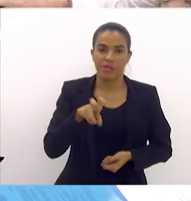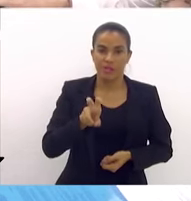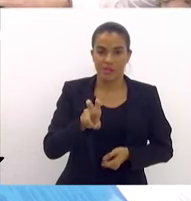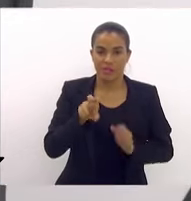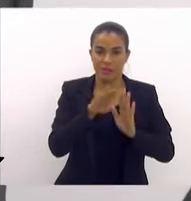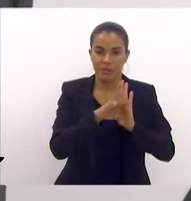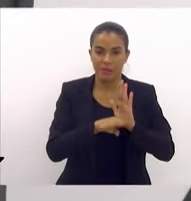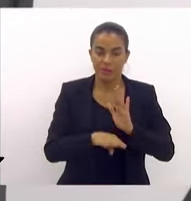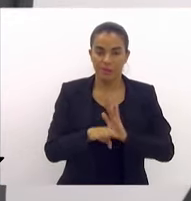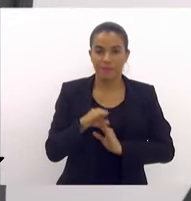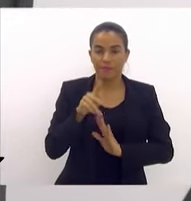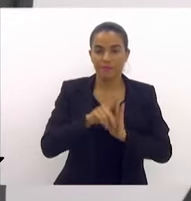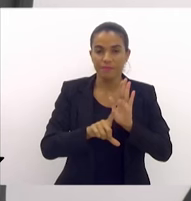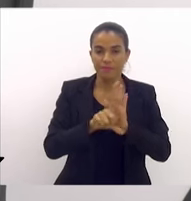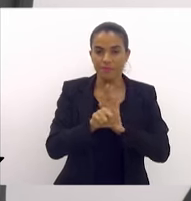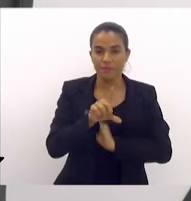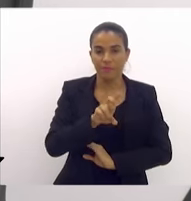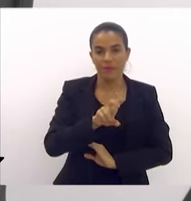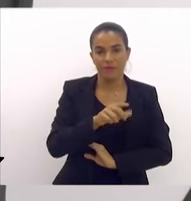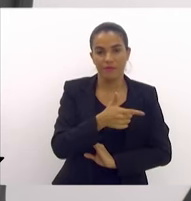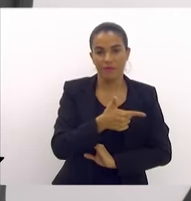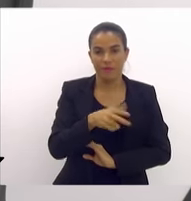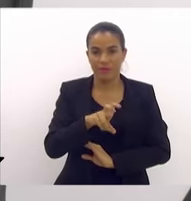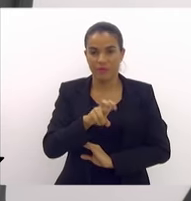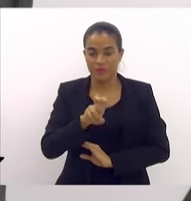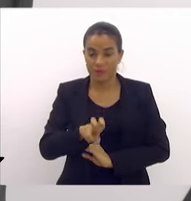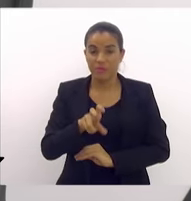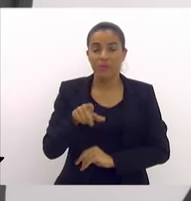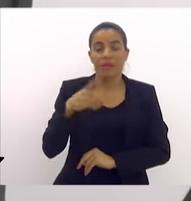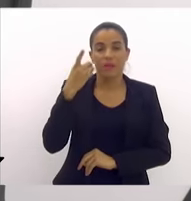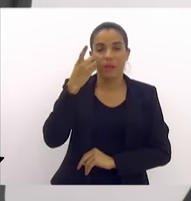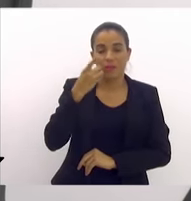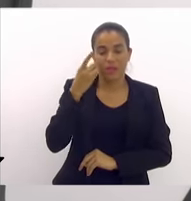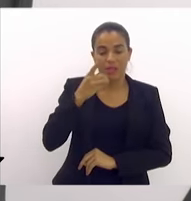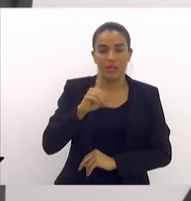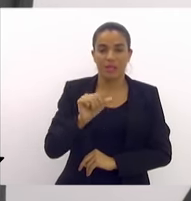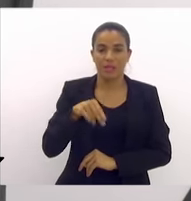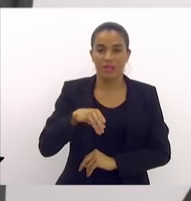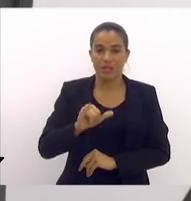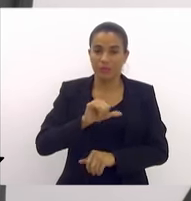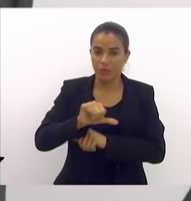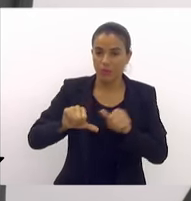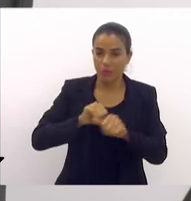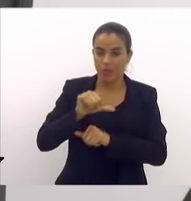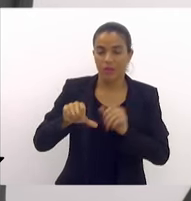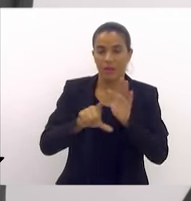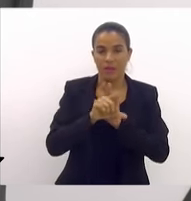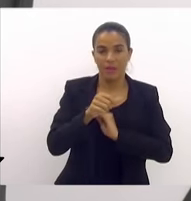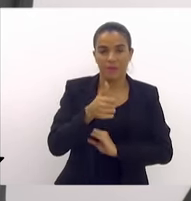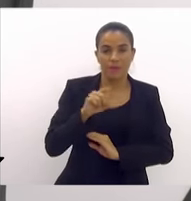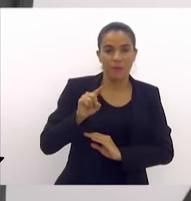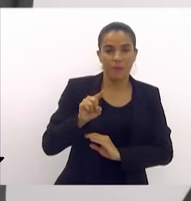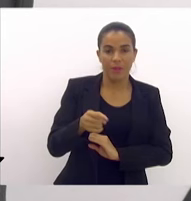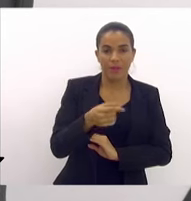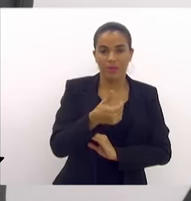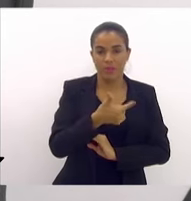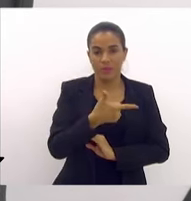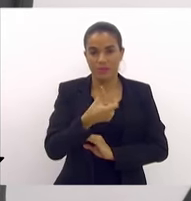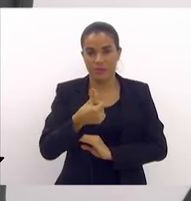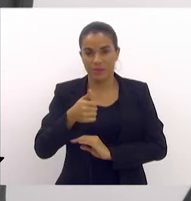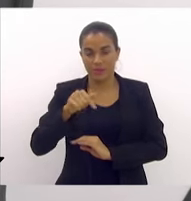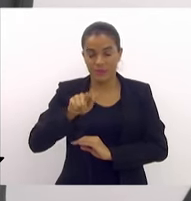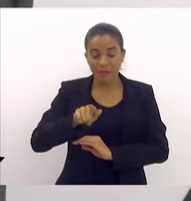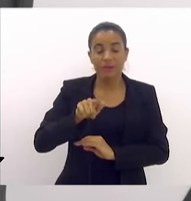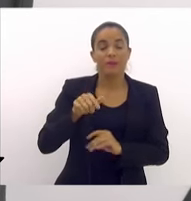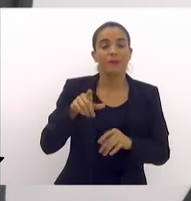25 da pauta, o PL 6198 de 22, de autoria da deputada Dani Monteiro. Altera a Lei 9.277, de 18 de maio de